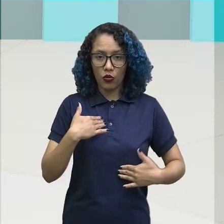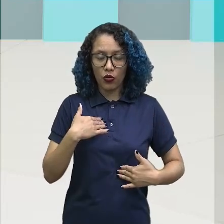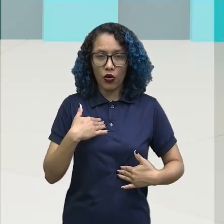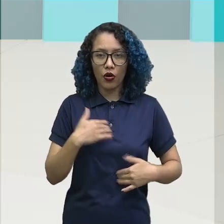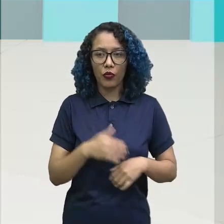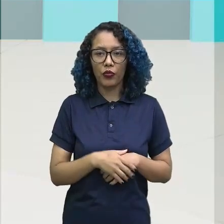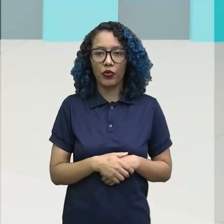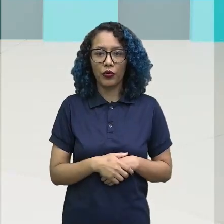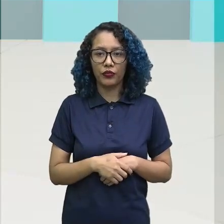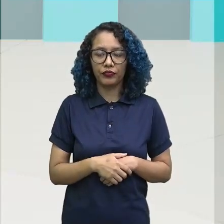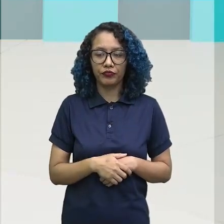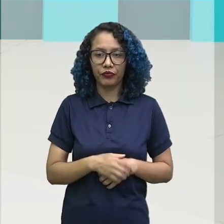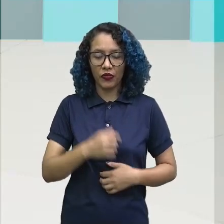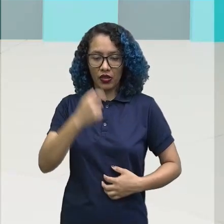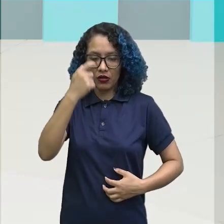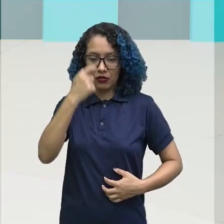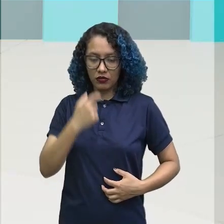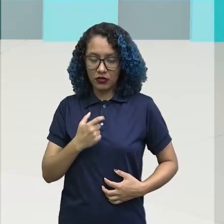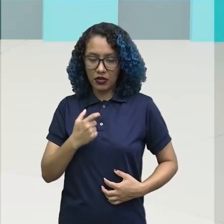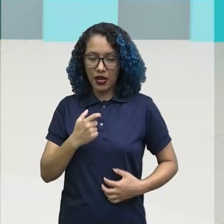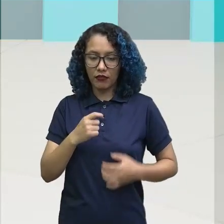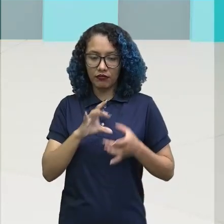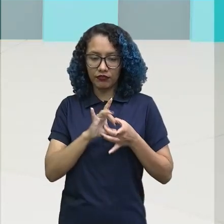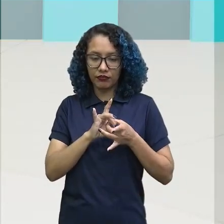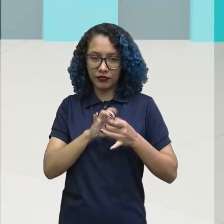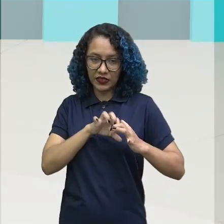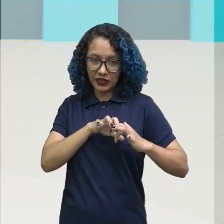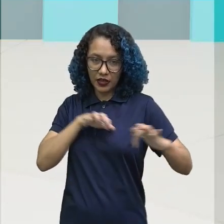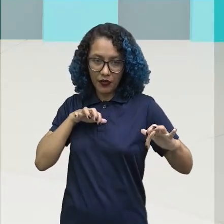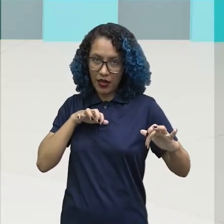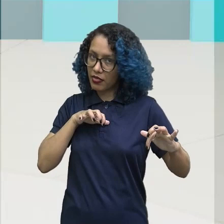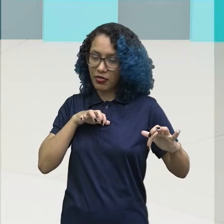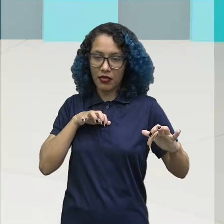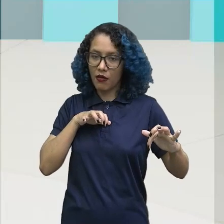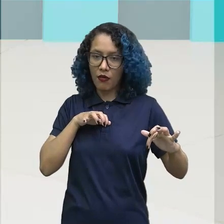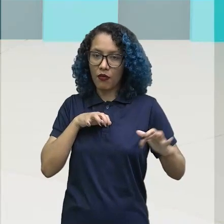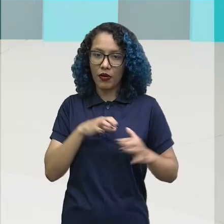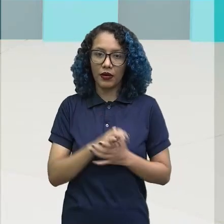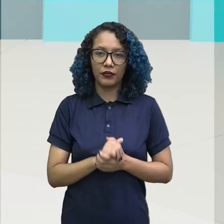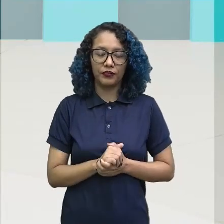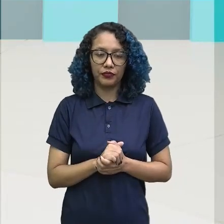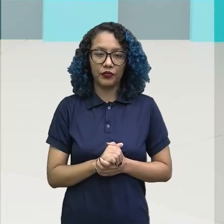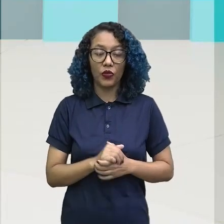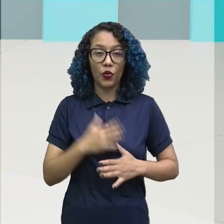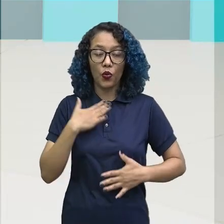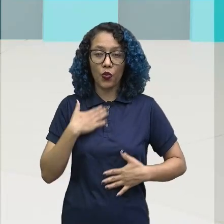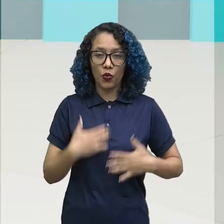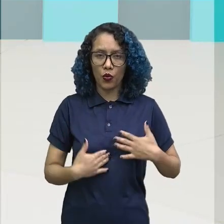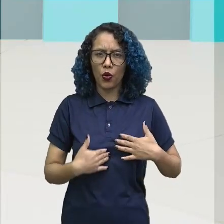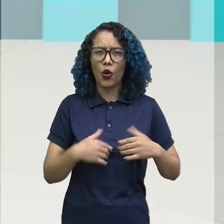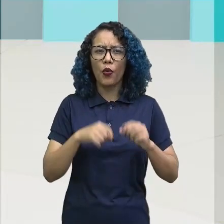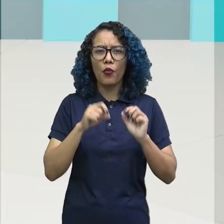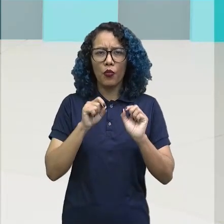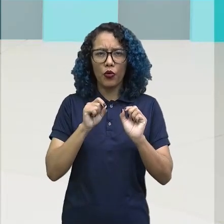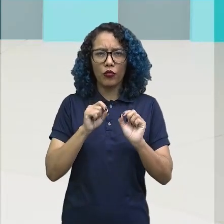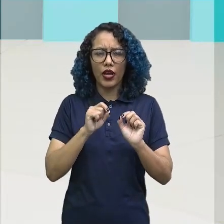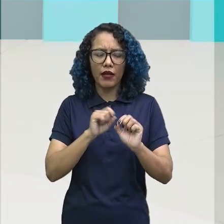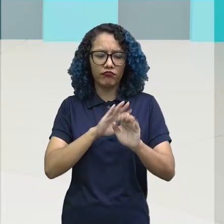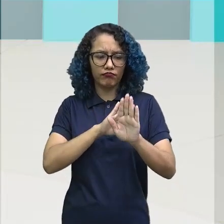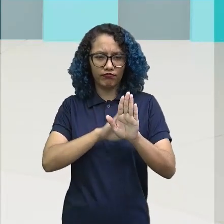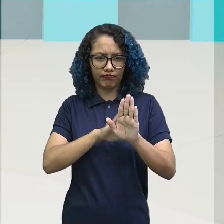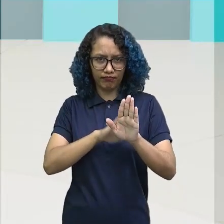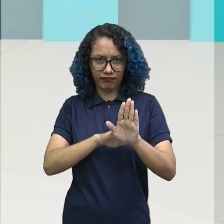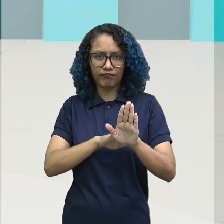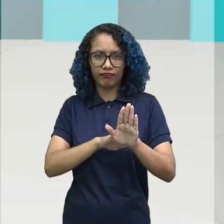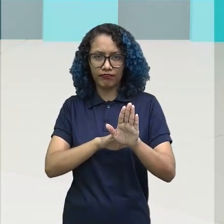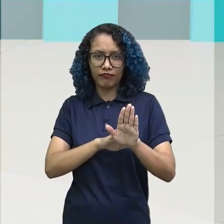dissociado do seu ser, daquilo que você é. Então o corpo ele é o inconsciente visível. Ou seja,